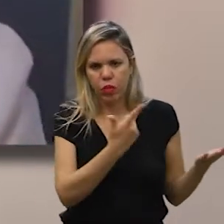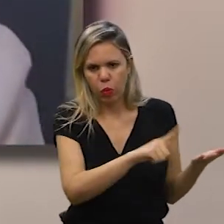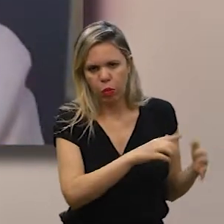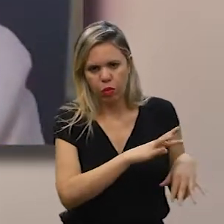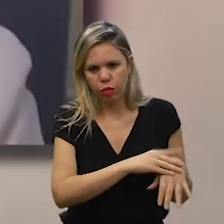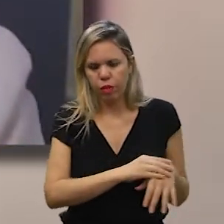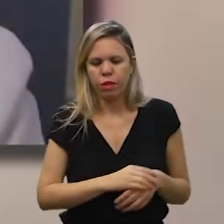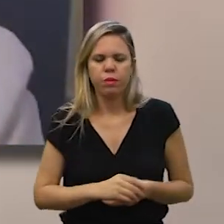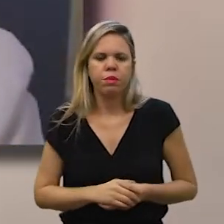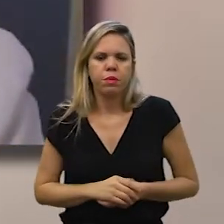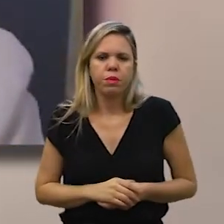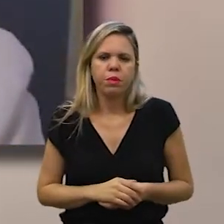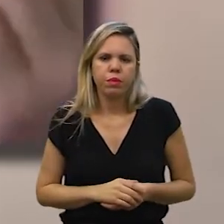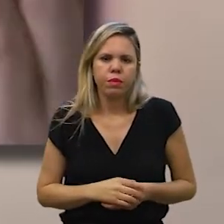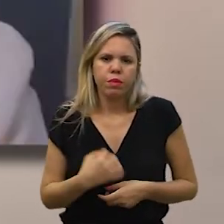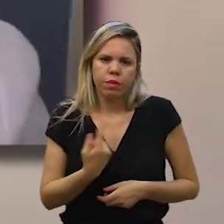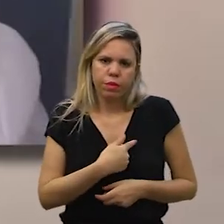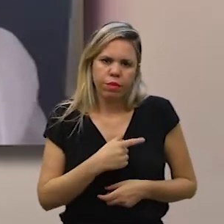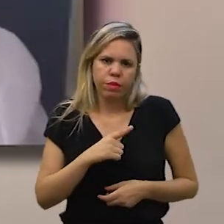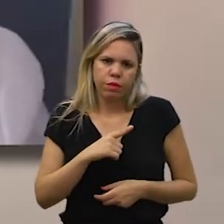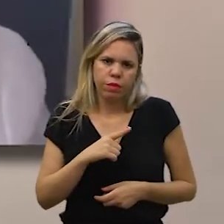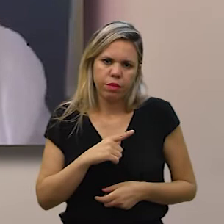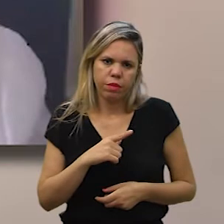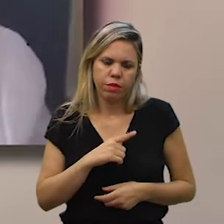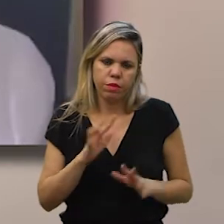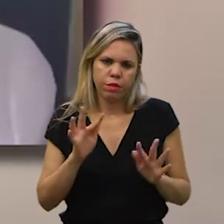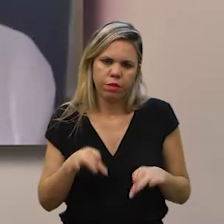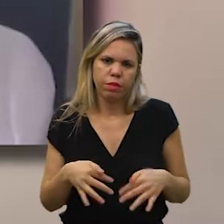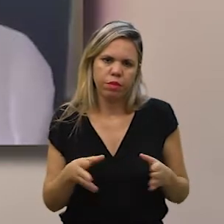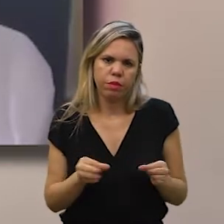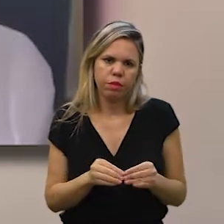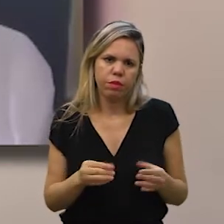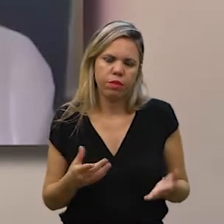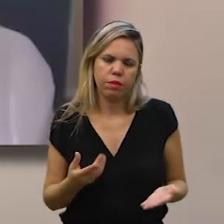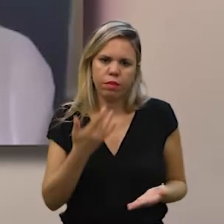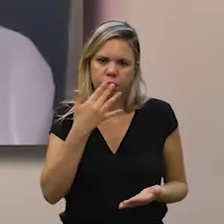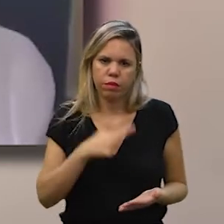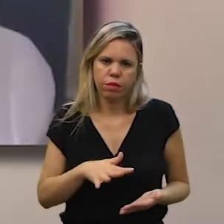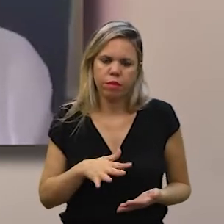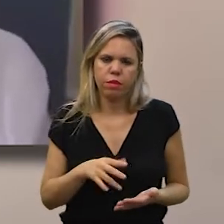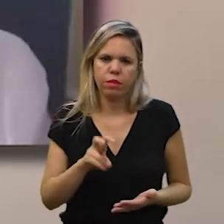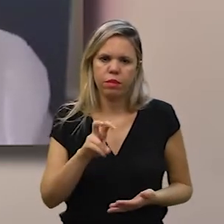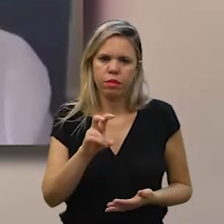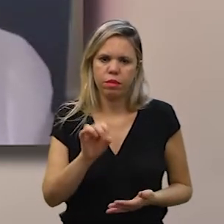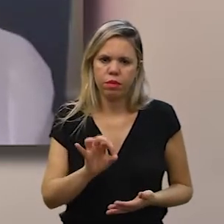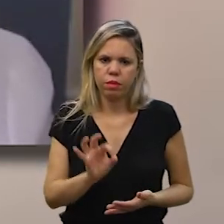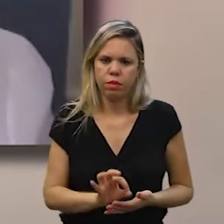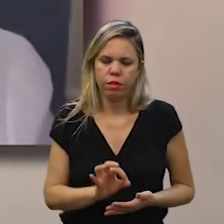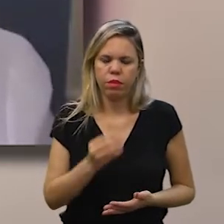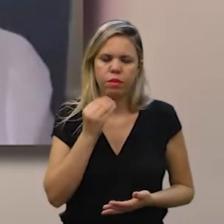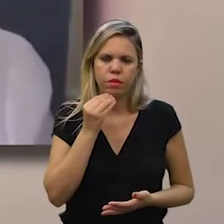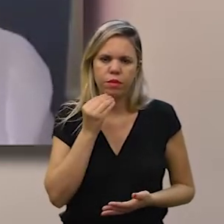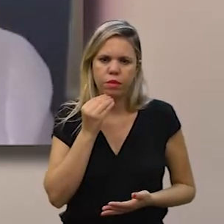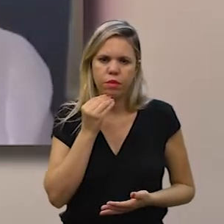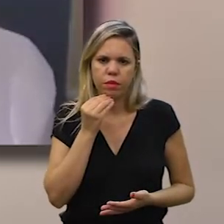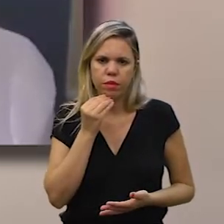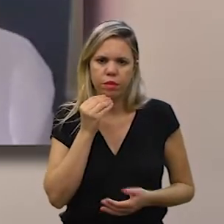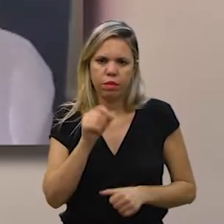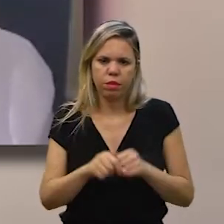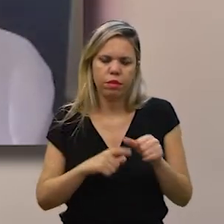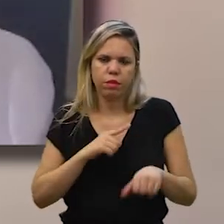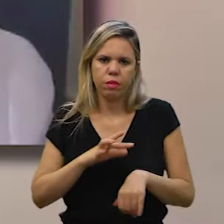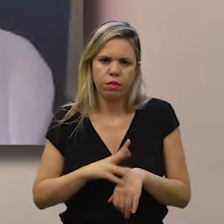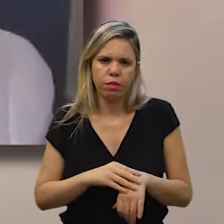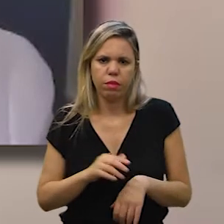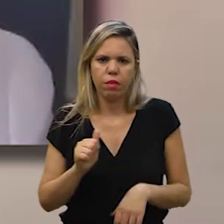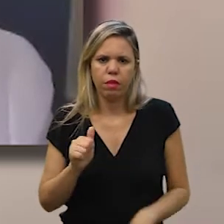tem outra doença atópica, a gente vai ter, no final das contas, uma criança com 50% de chance de vir a ter